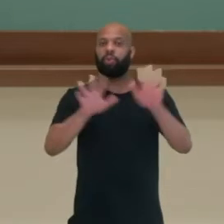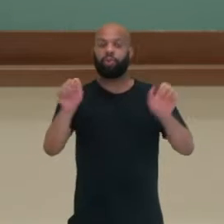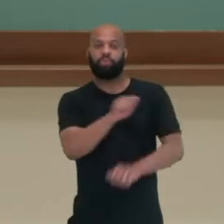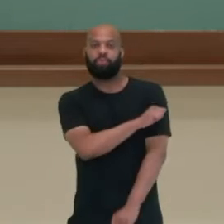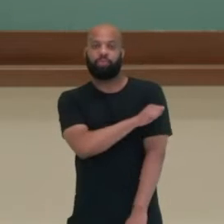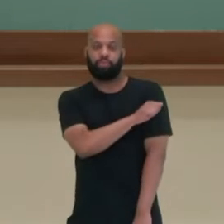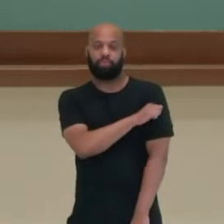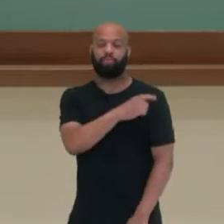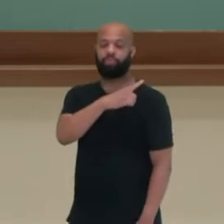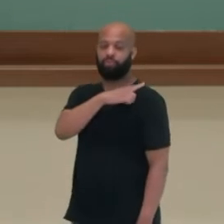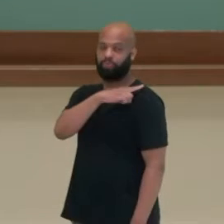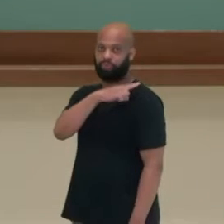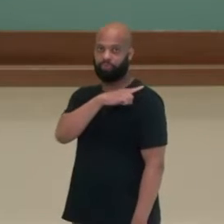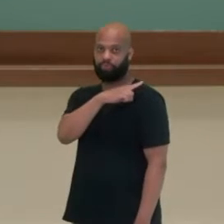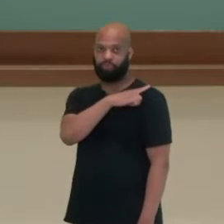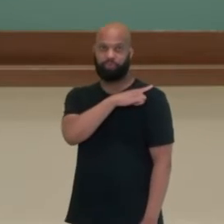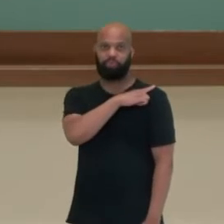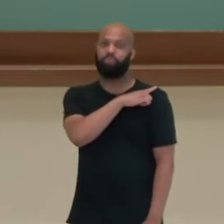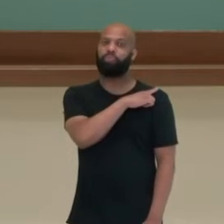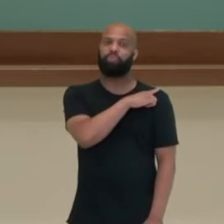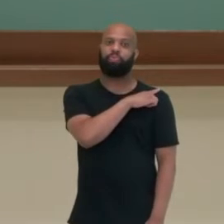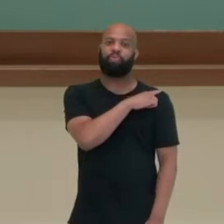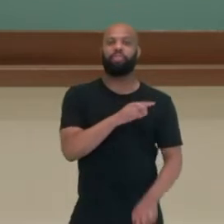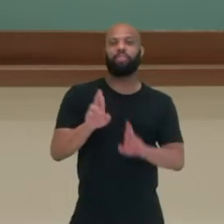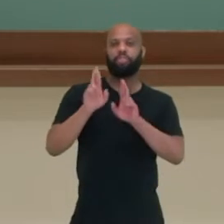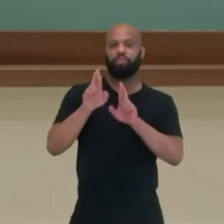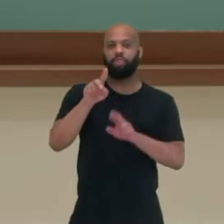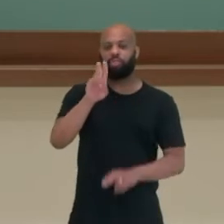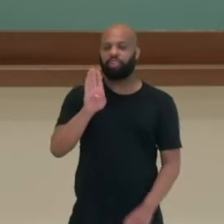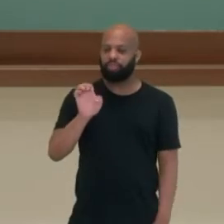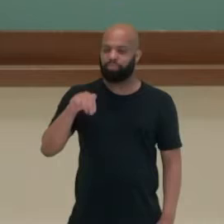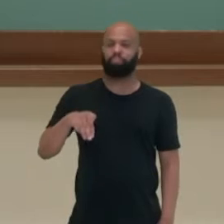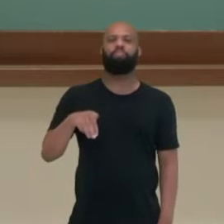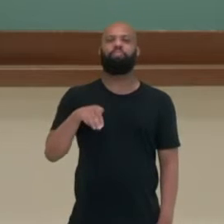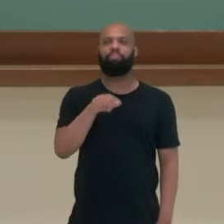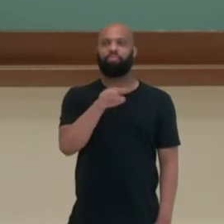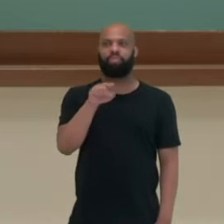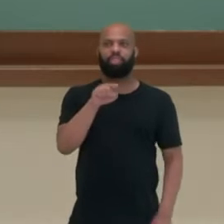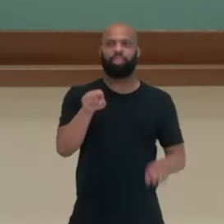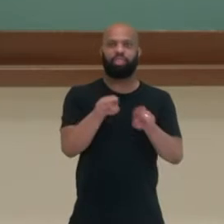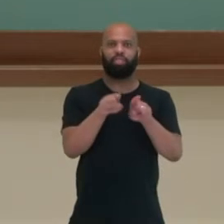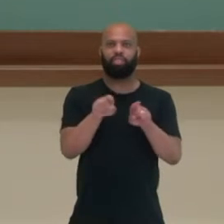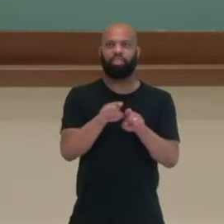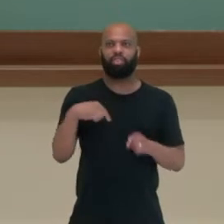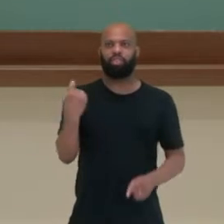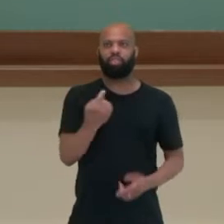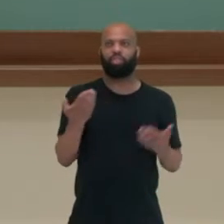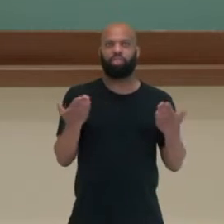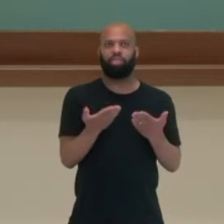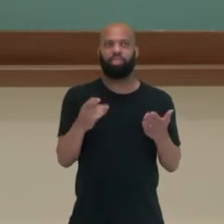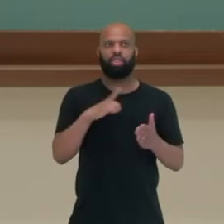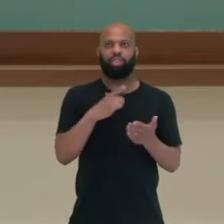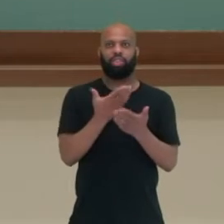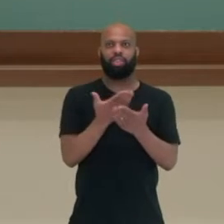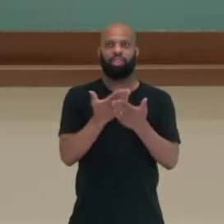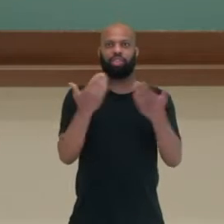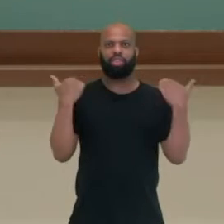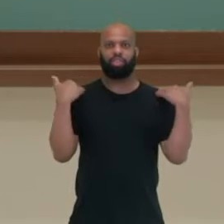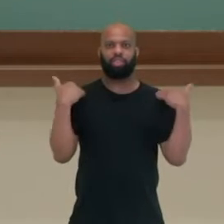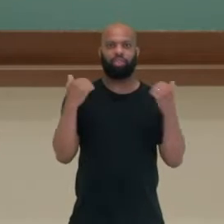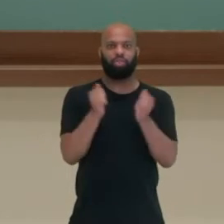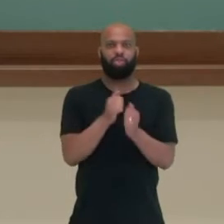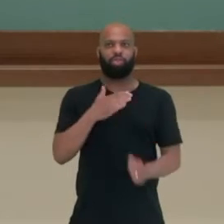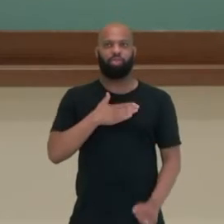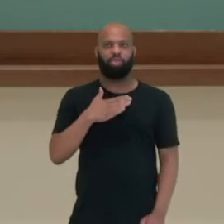Olá, estudantes da primeira série. Espero que esteja tudo bem com vocês. Estamos aqui para mais uma aula de Educação Física